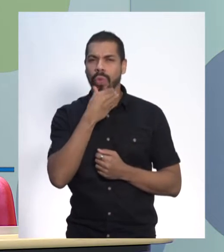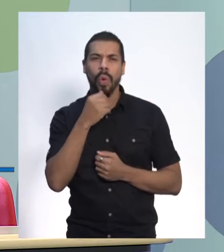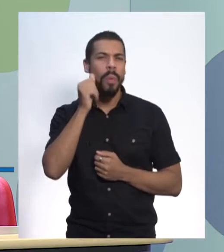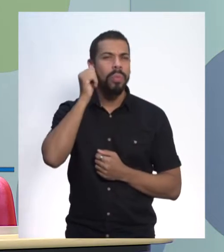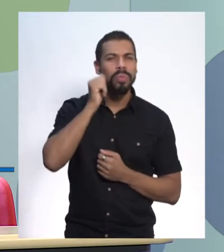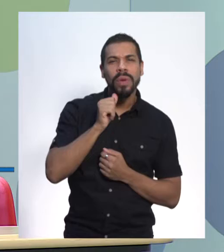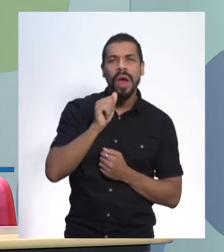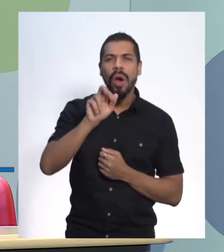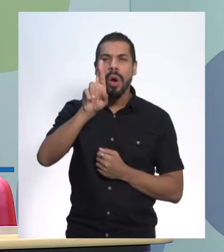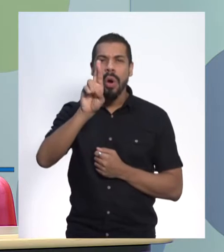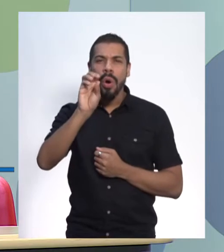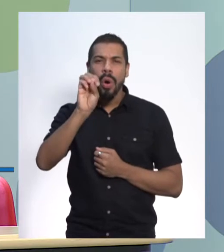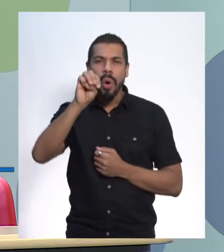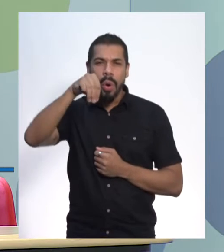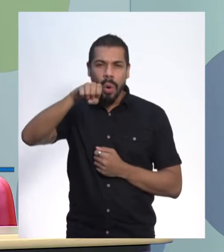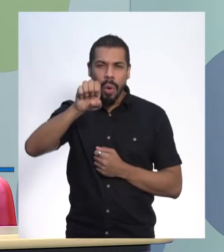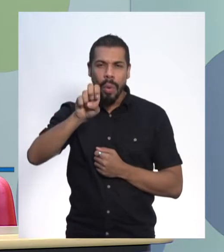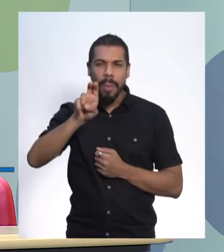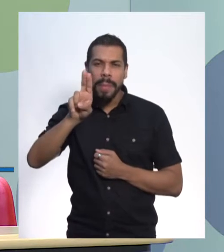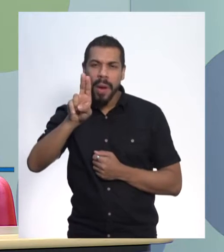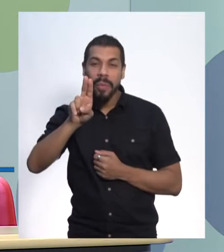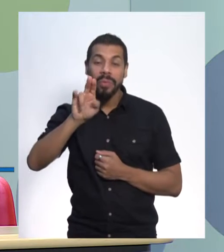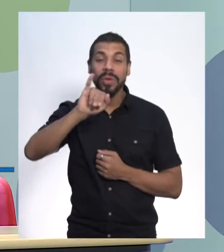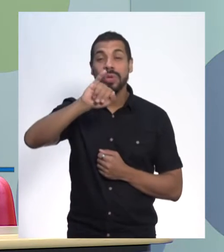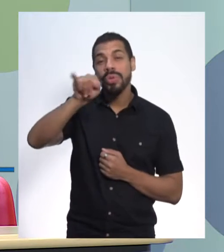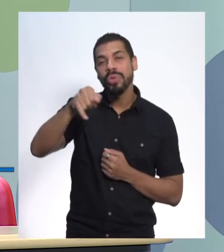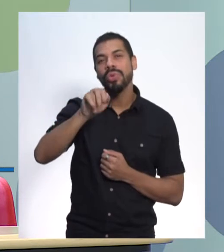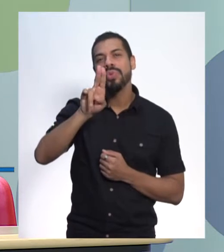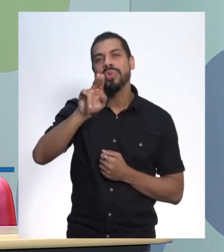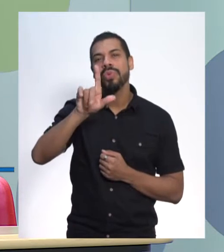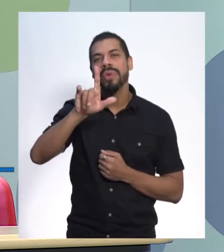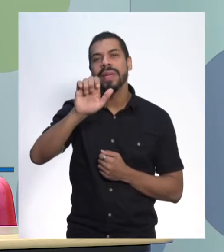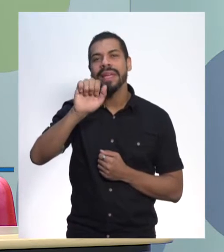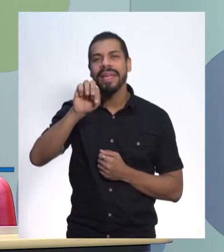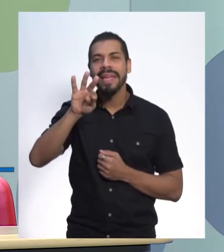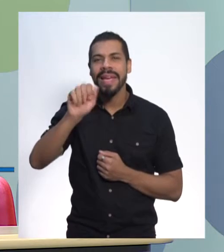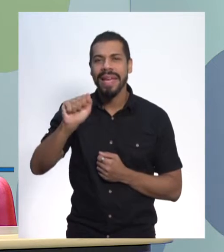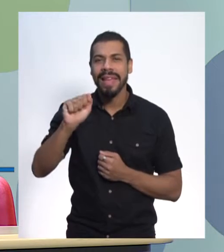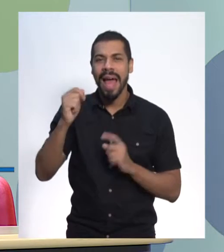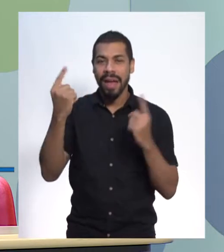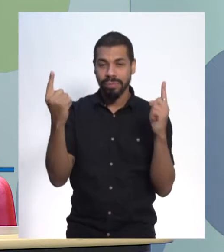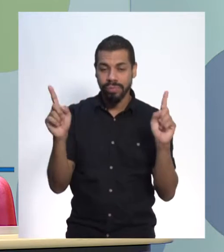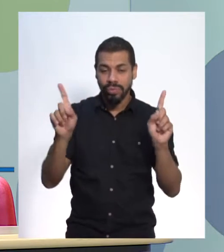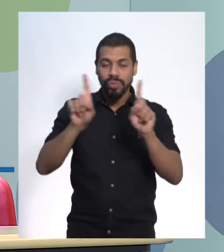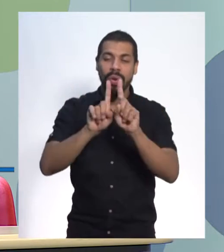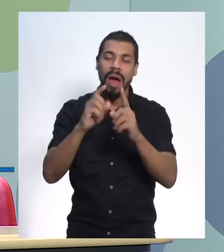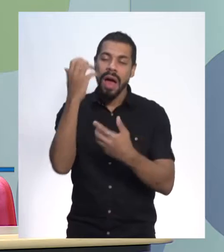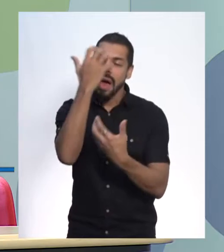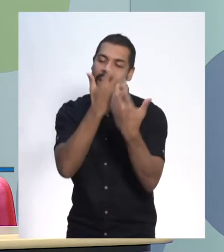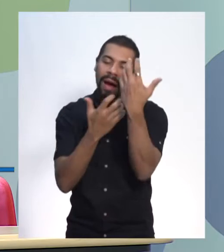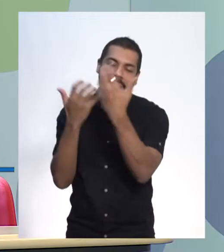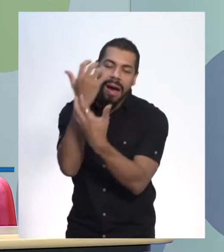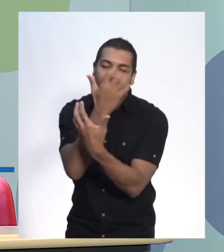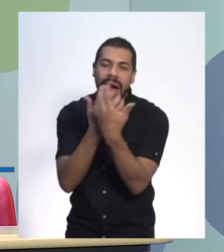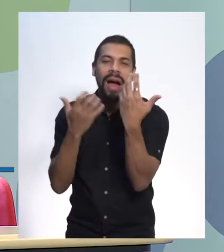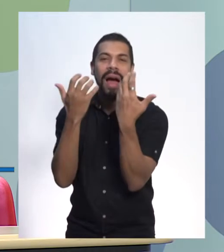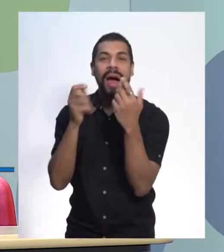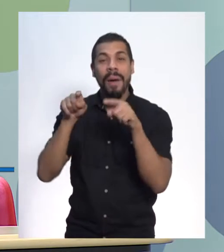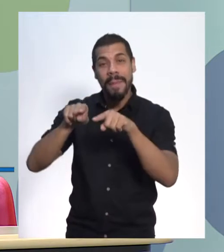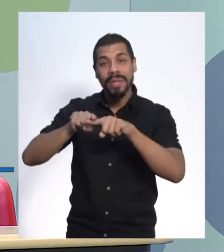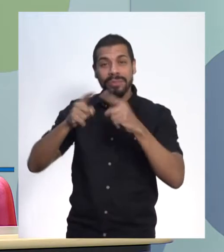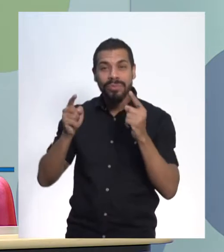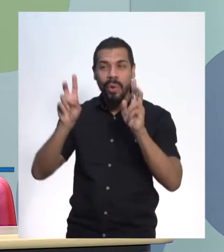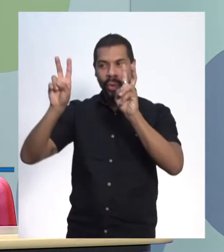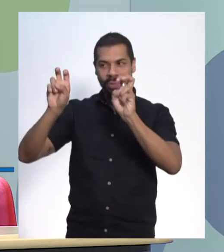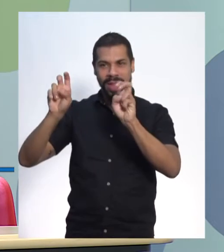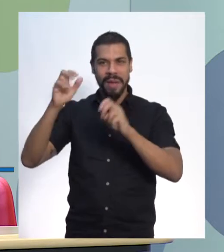comum, mais batida, né? Um casal que se apaixona, que se encanta, que se conhece, e a gente acha que o tema ali é amor, mas eu tenho que lembrar, como